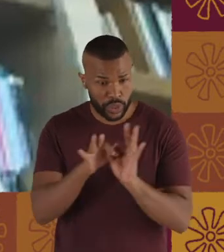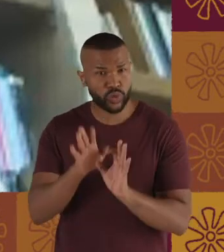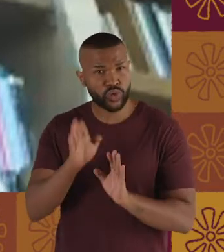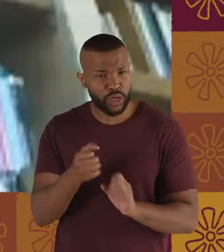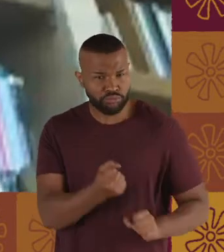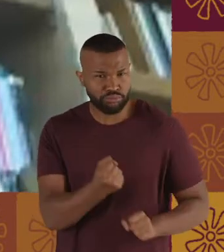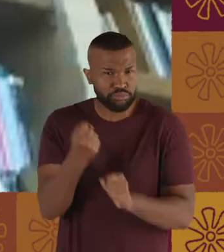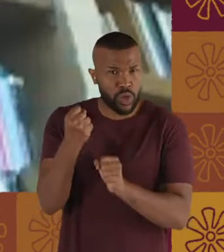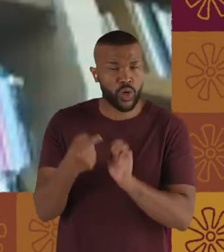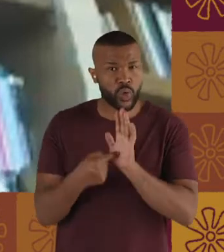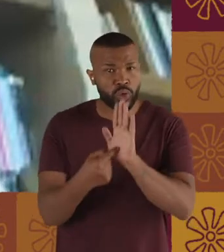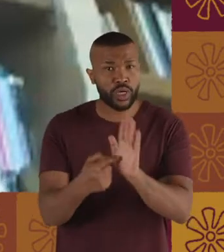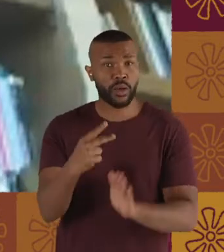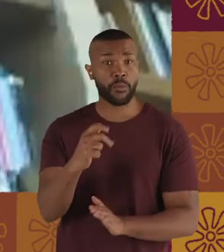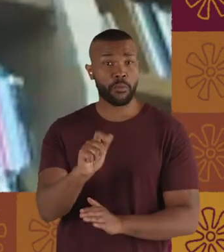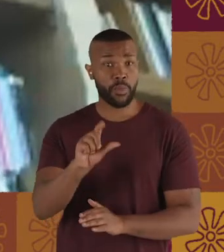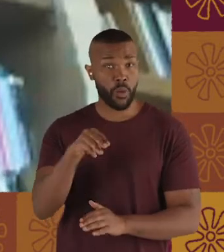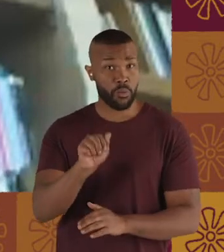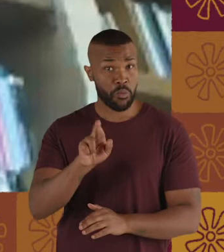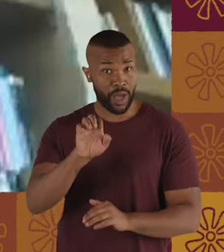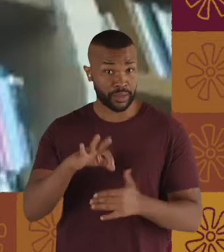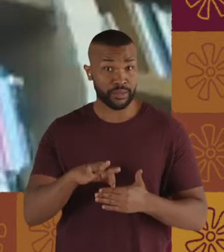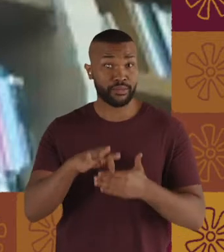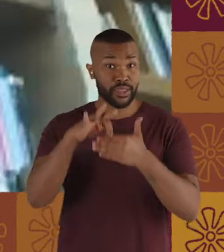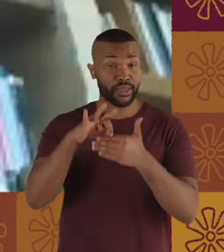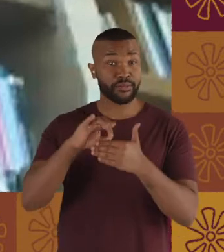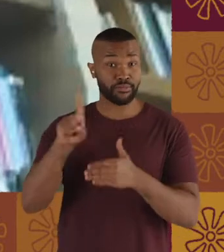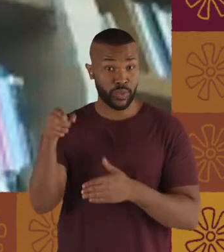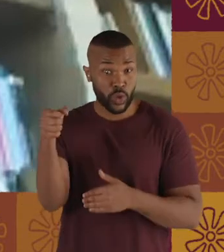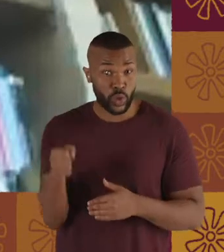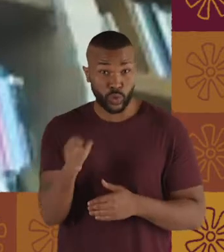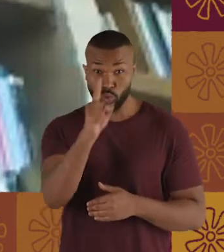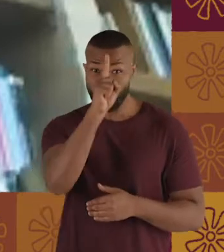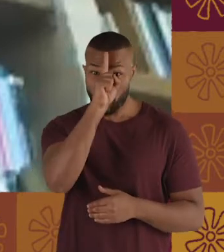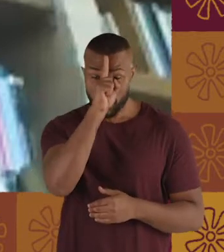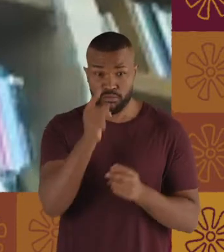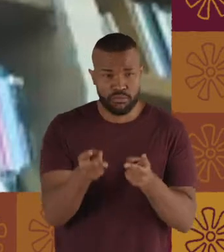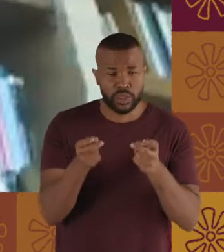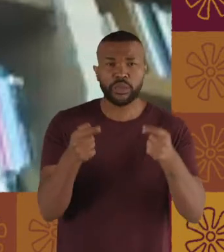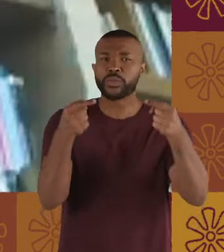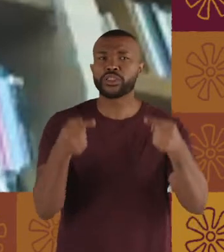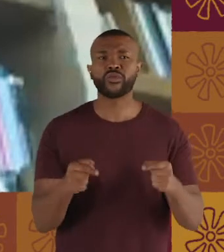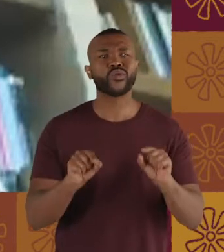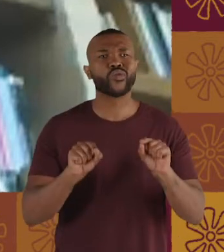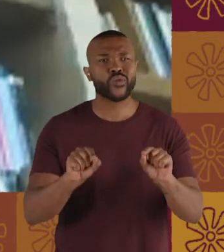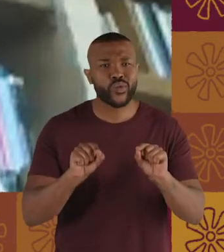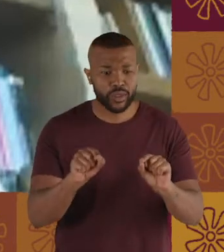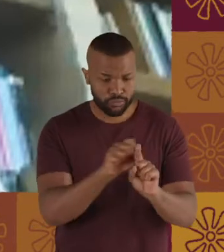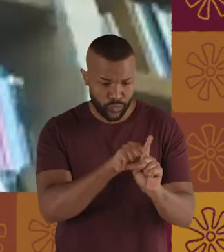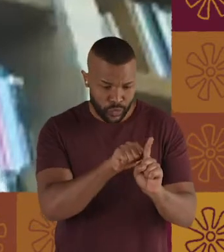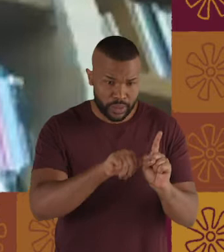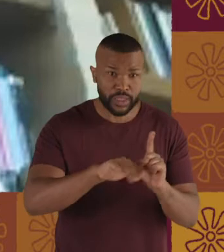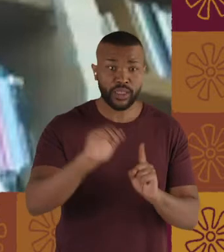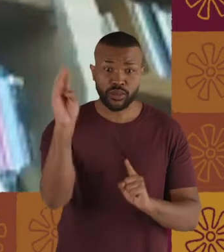que foi a bandeira de luta dos palmarinos, liderados por Zumbi dos Palmares, nos colocam diante de um desafio, que é